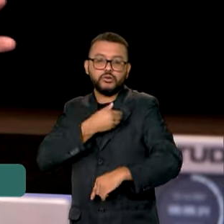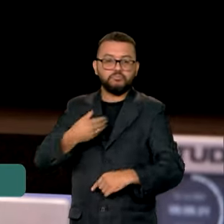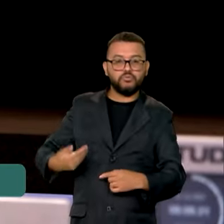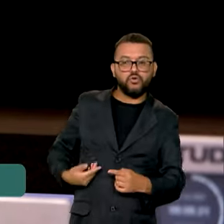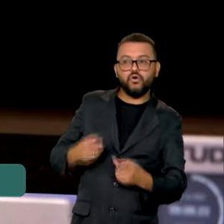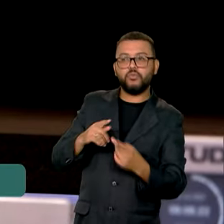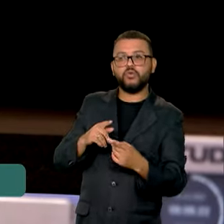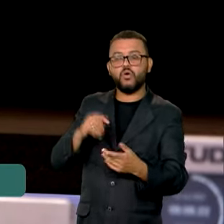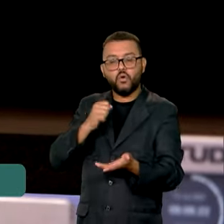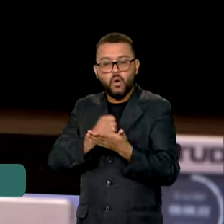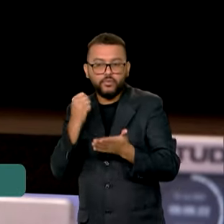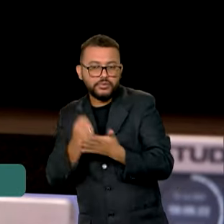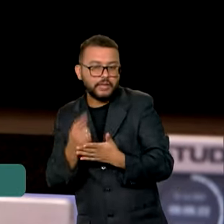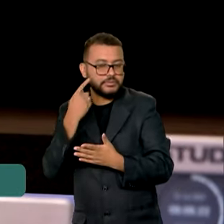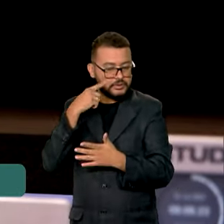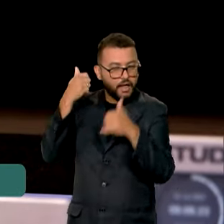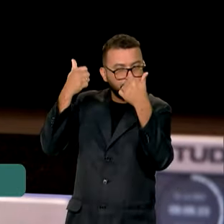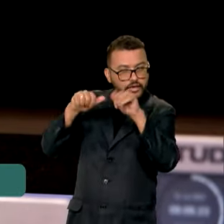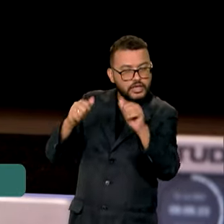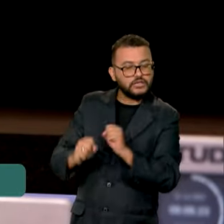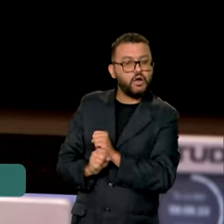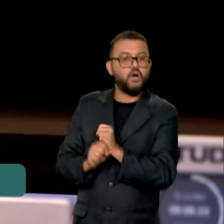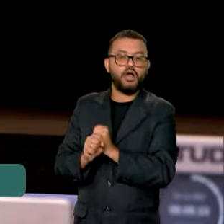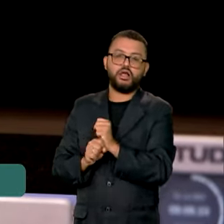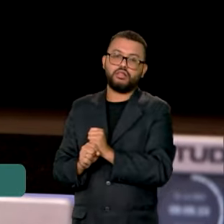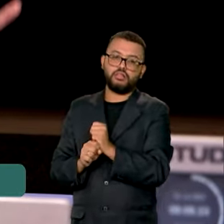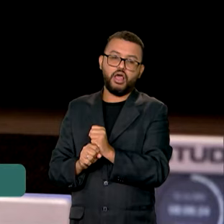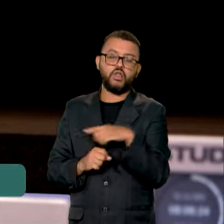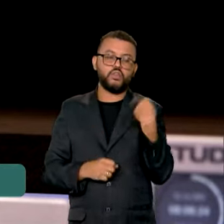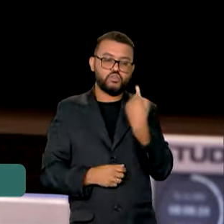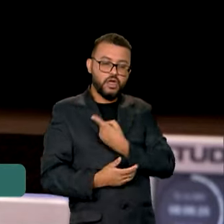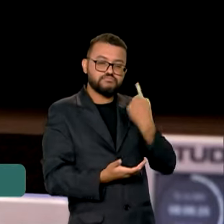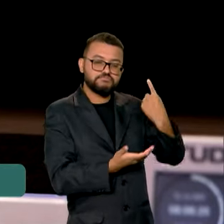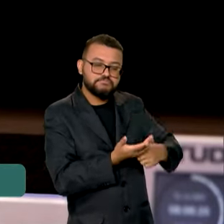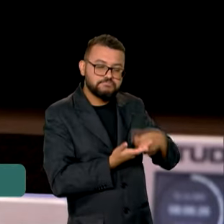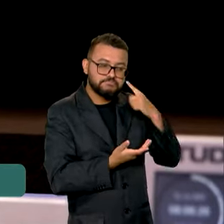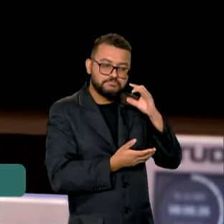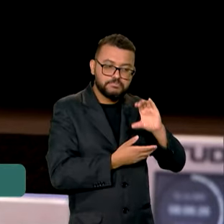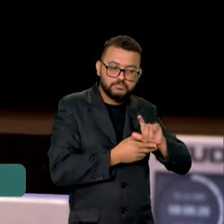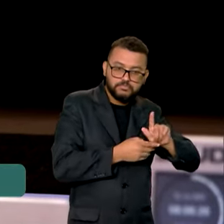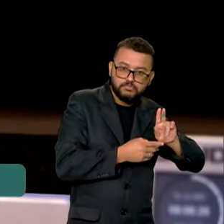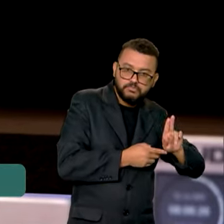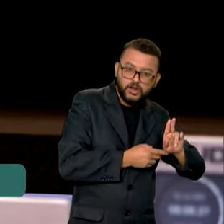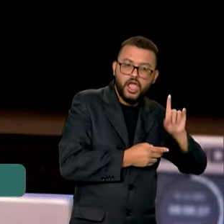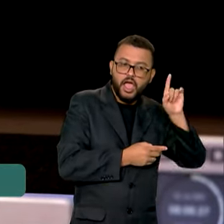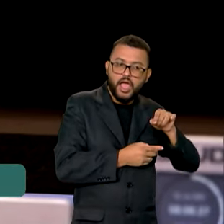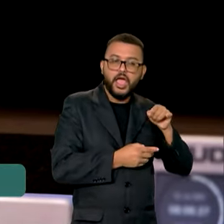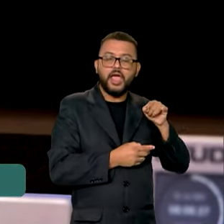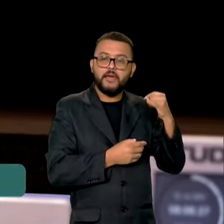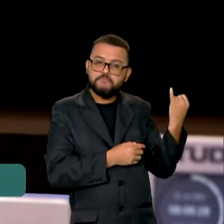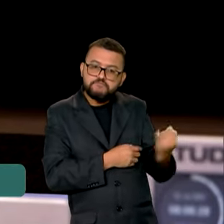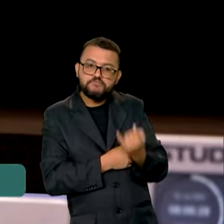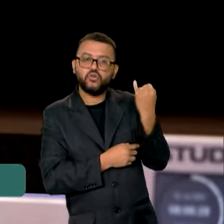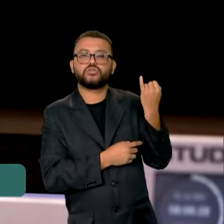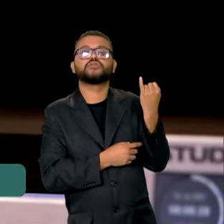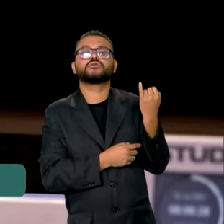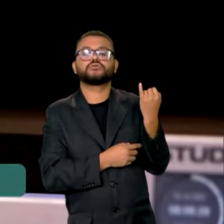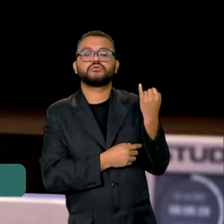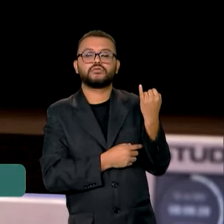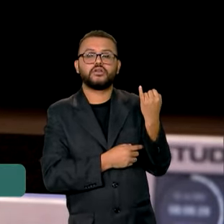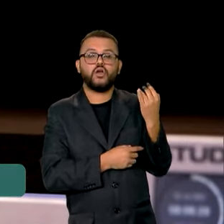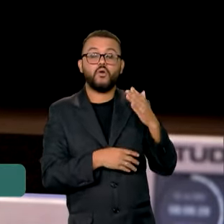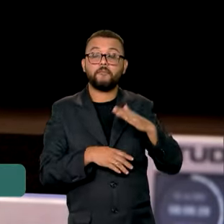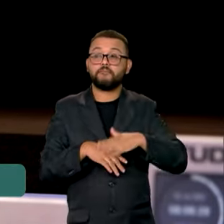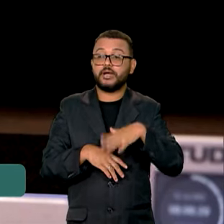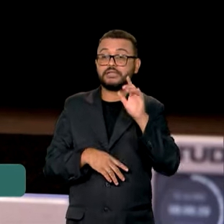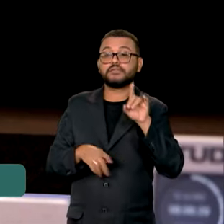programas, contratos que precisam ser analisados todo ano. Então, essa é uma agenda, obviamente, que é bem relevante. Uma